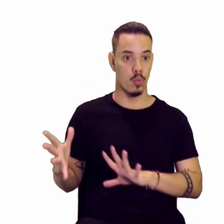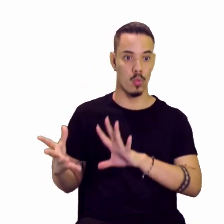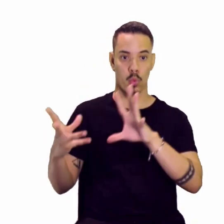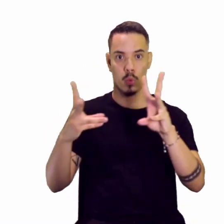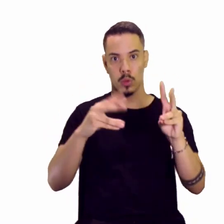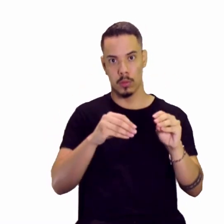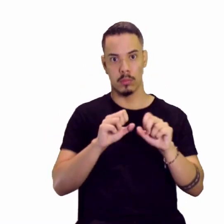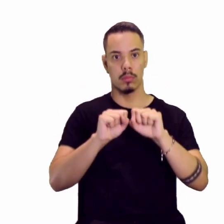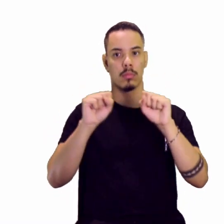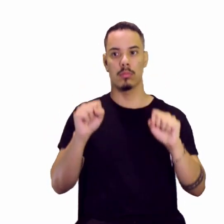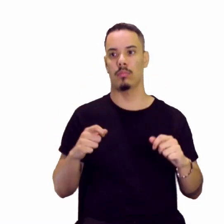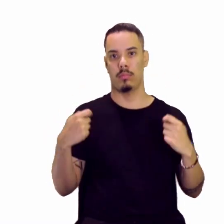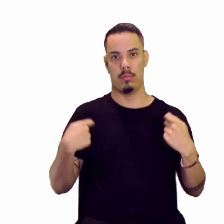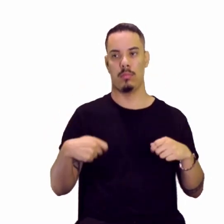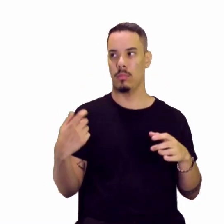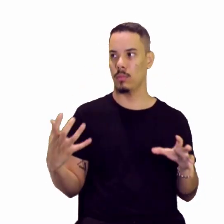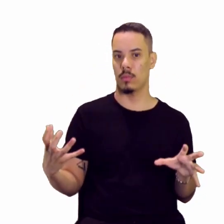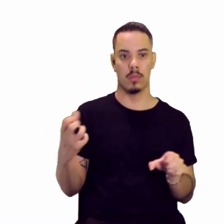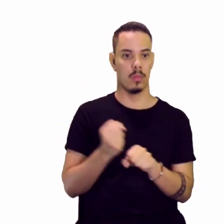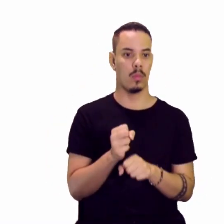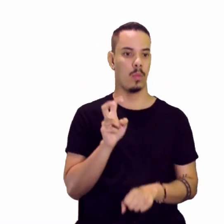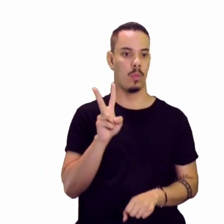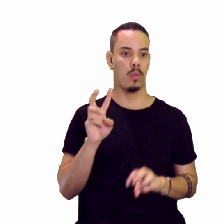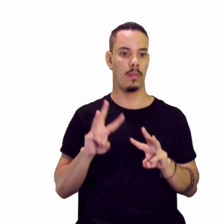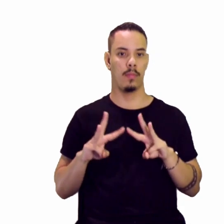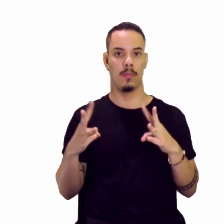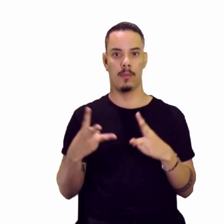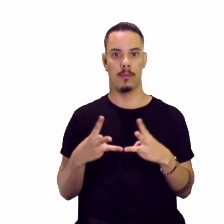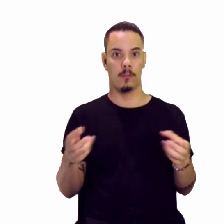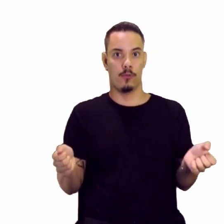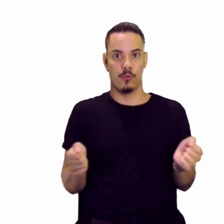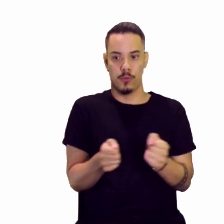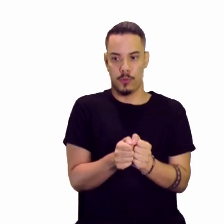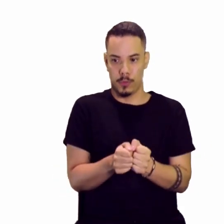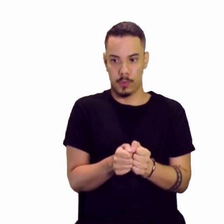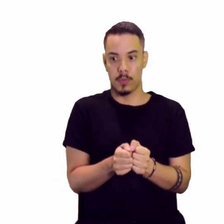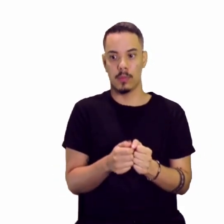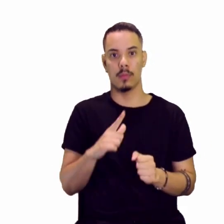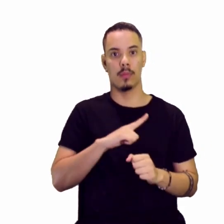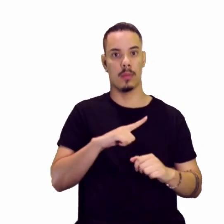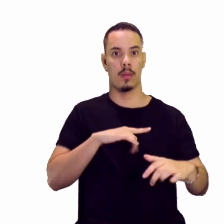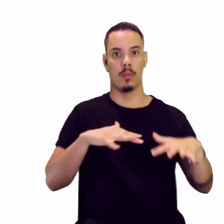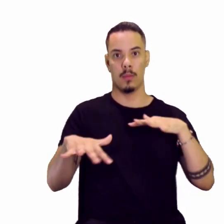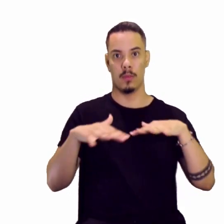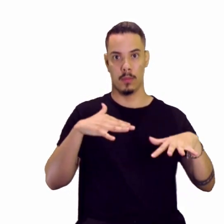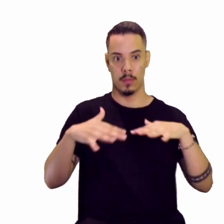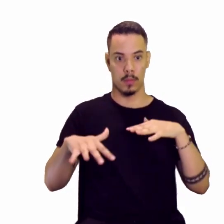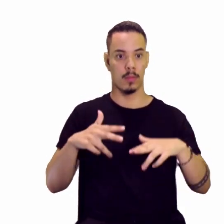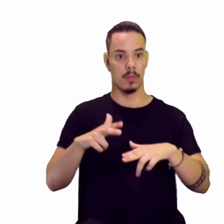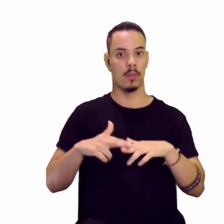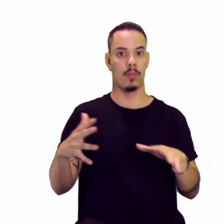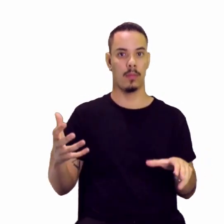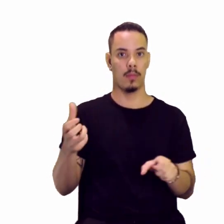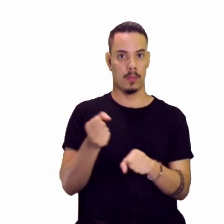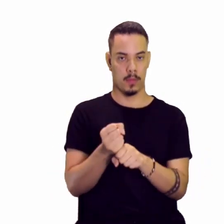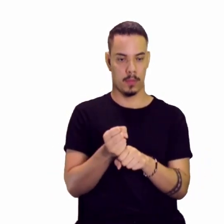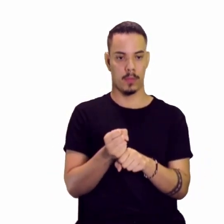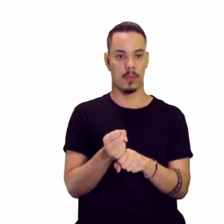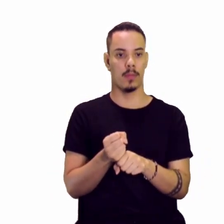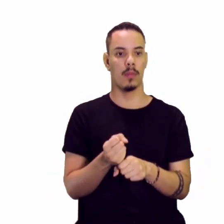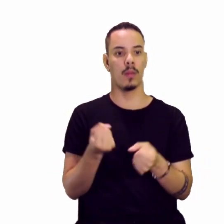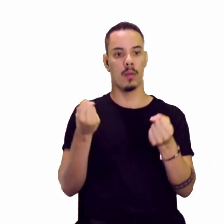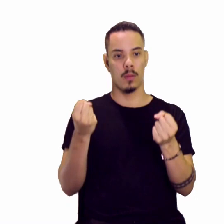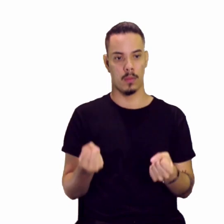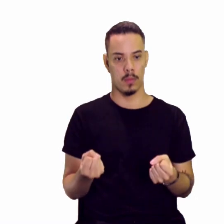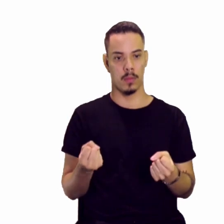Então, a massa vai ter que somar, porque tem duas massas aí, elas estão unidas, né? E elas se movem junto, então você tem que somar. Exatamente. O